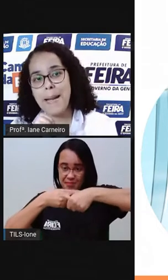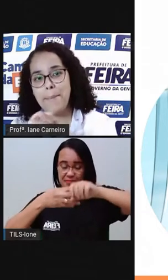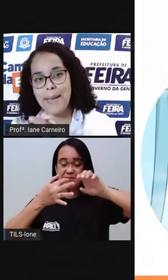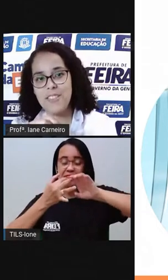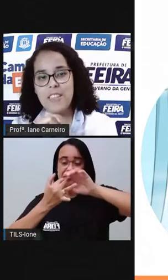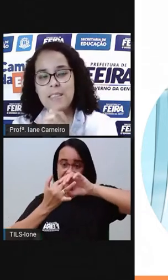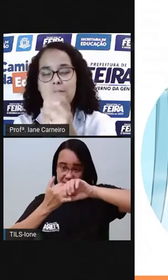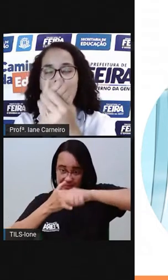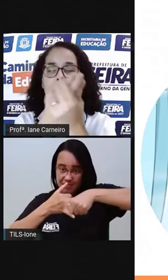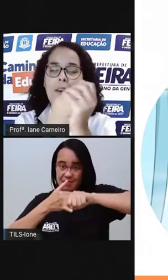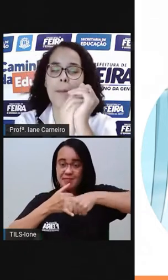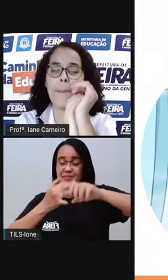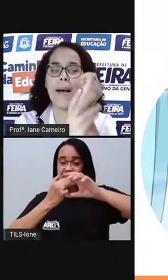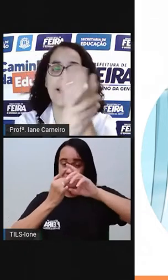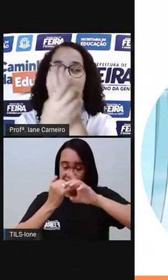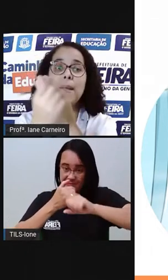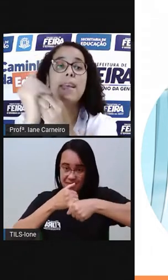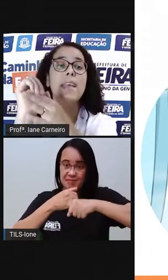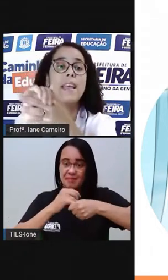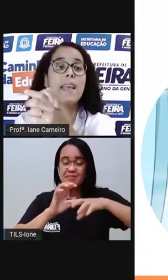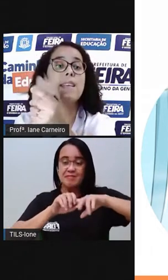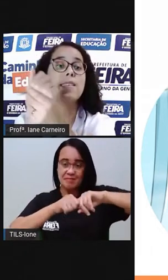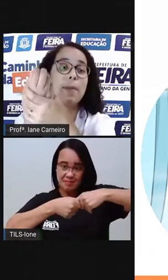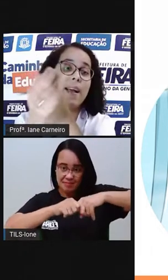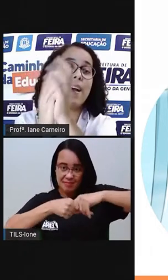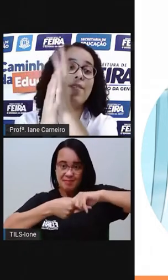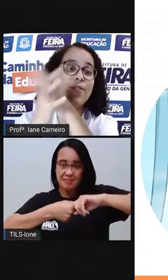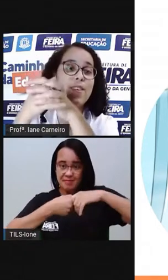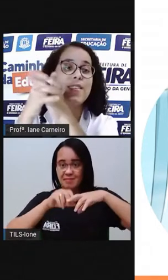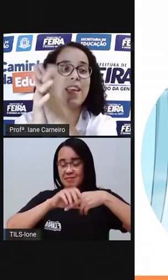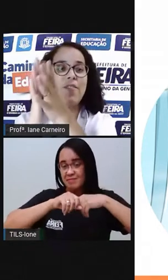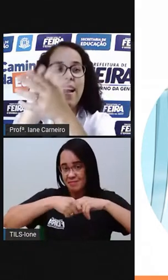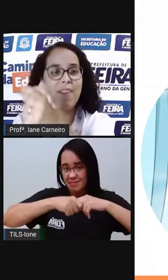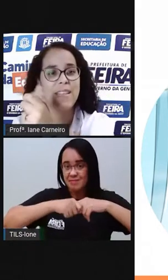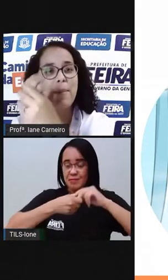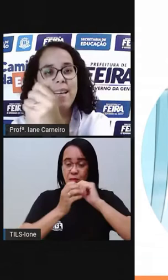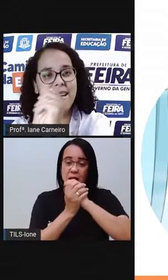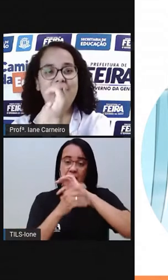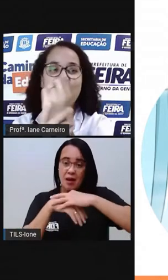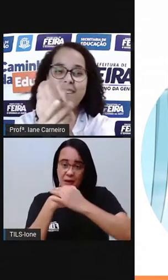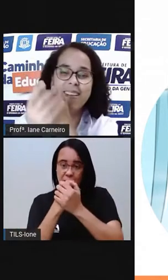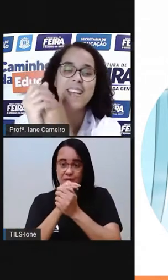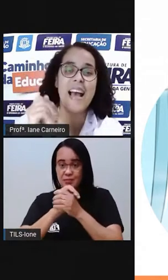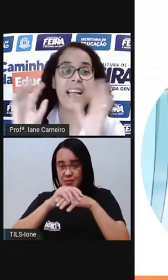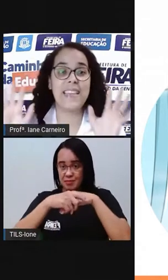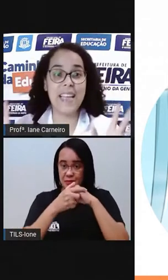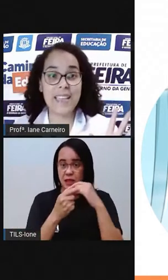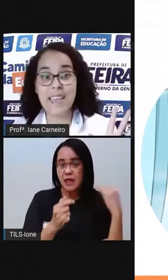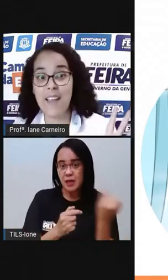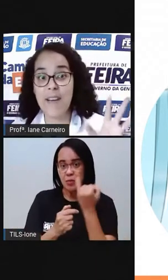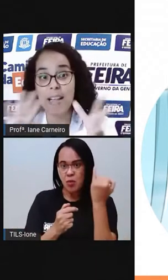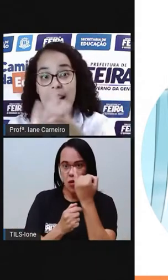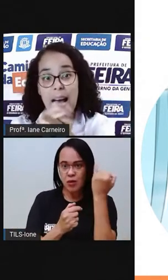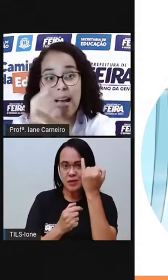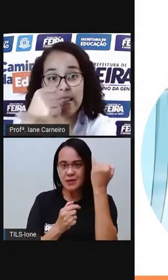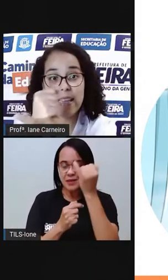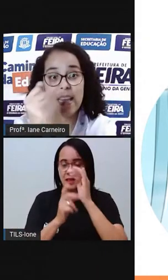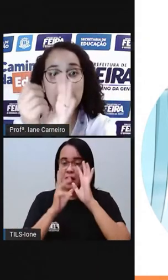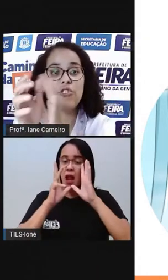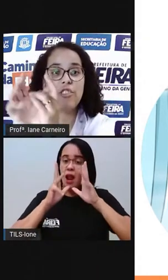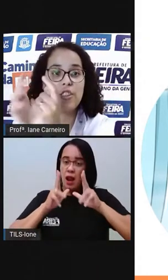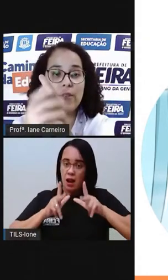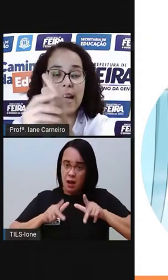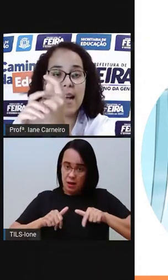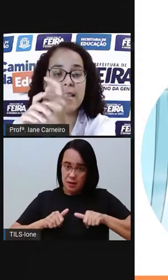de parabéns, né? Então tá lá, ó, parabéns pra você. E vai lavando a mão, ó, até lavar